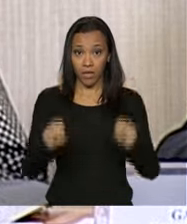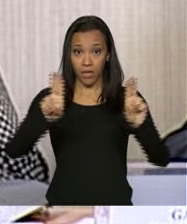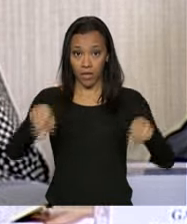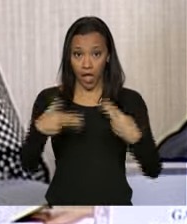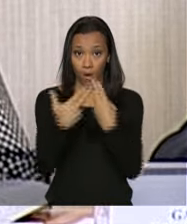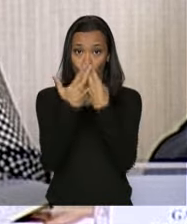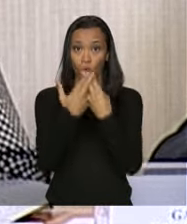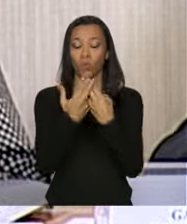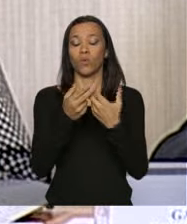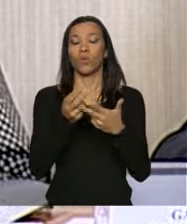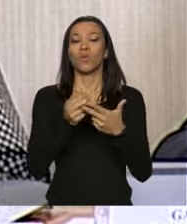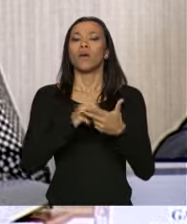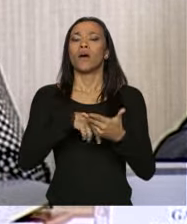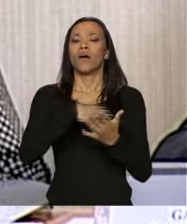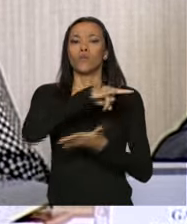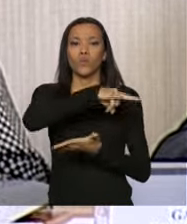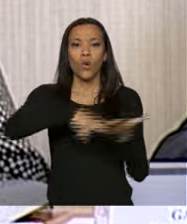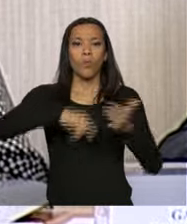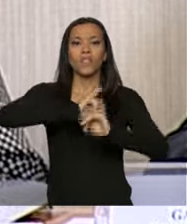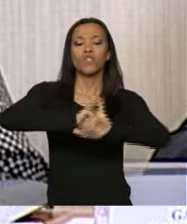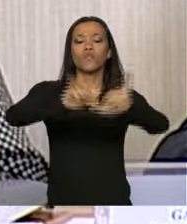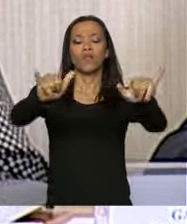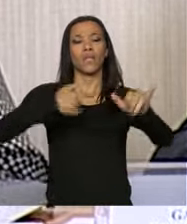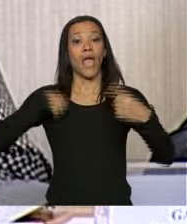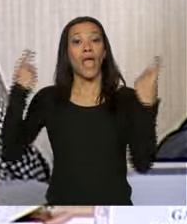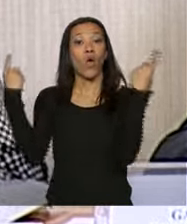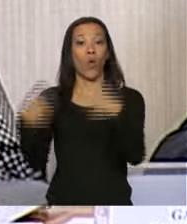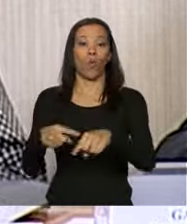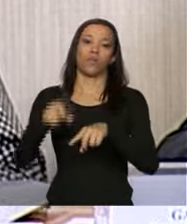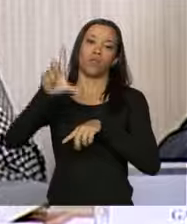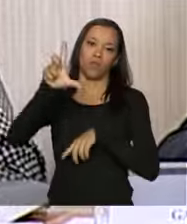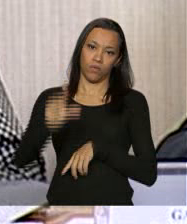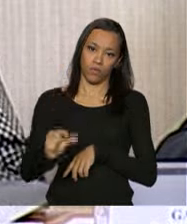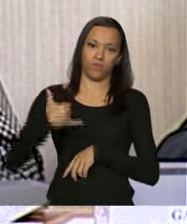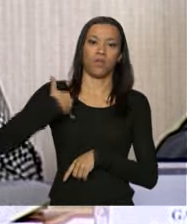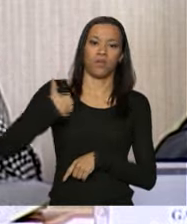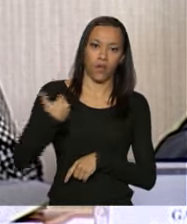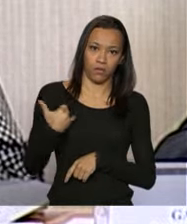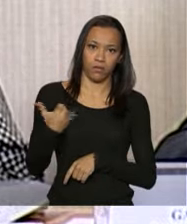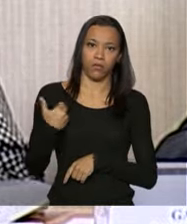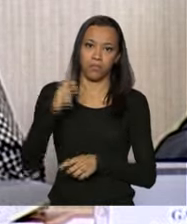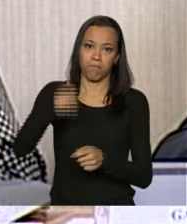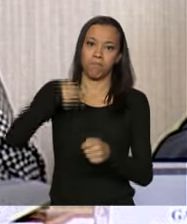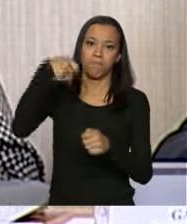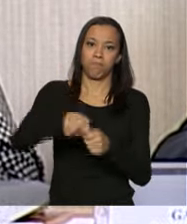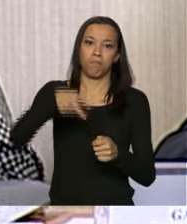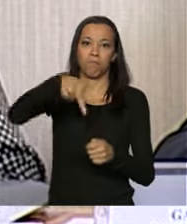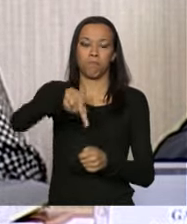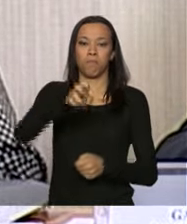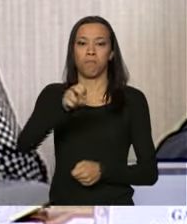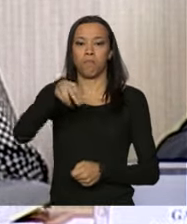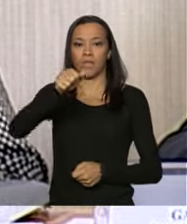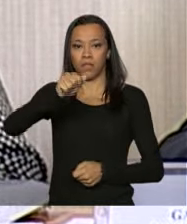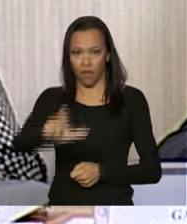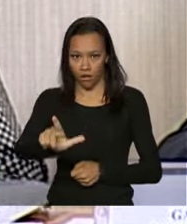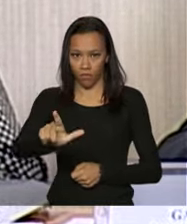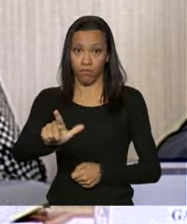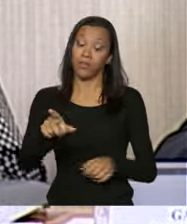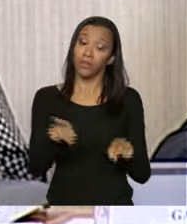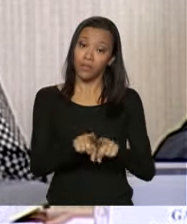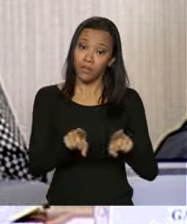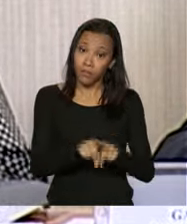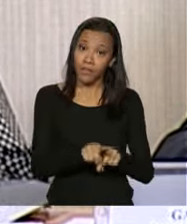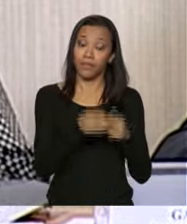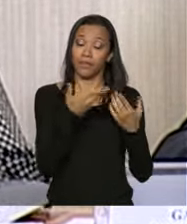se posiciona contra a redução da maioridade penal e também externa sua preocupação com a revisão do